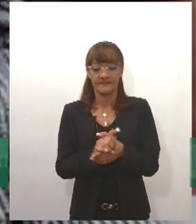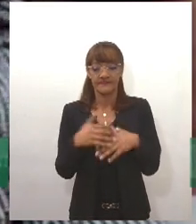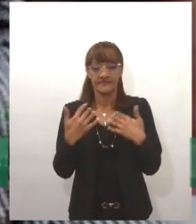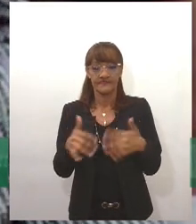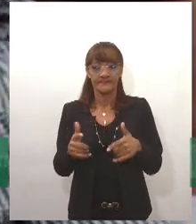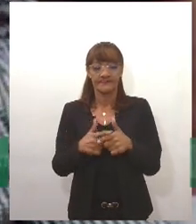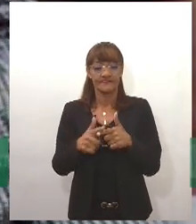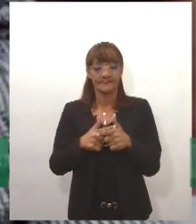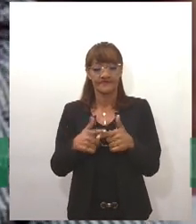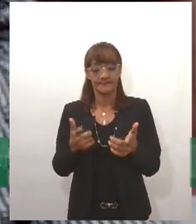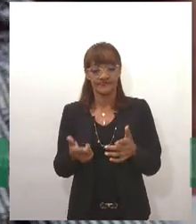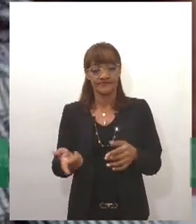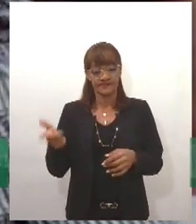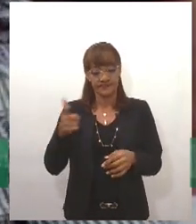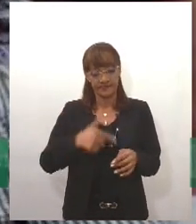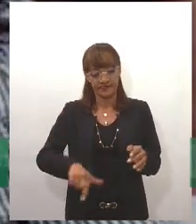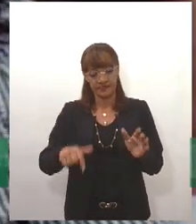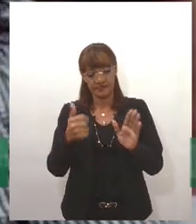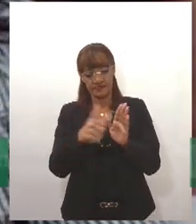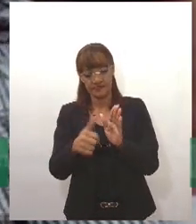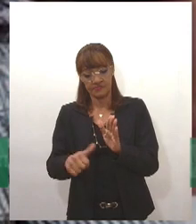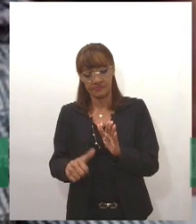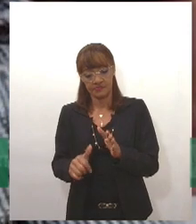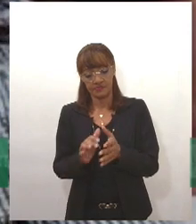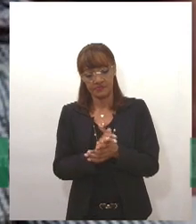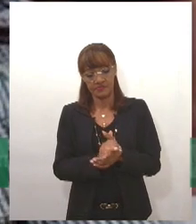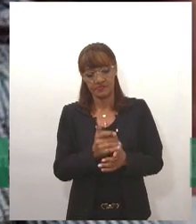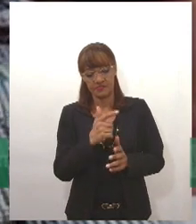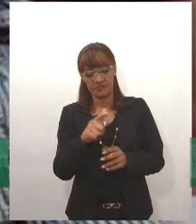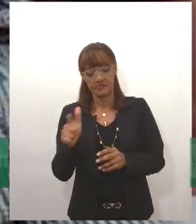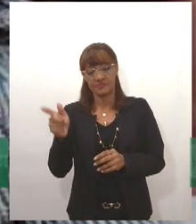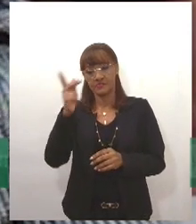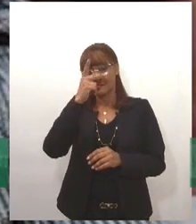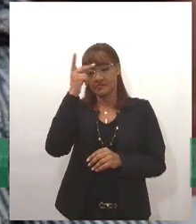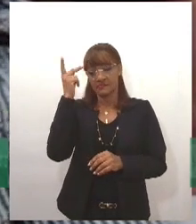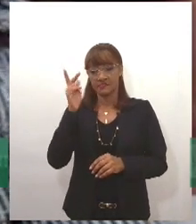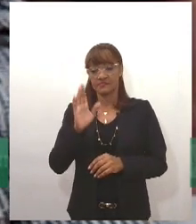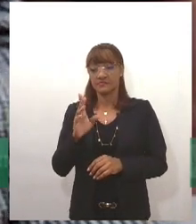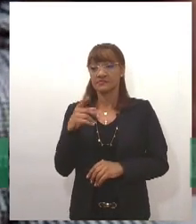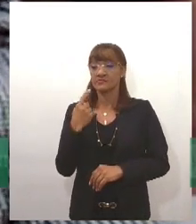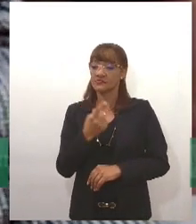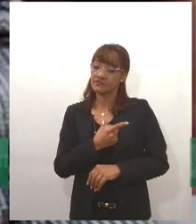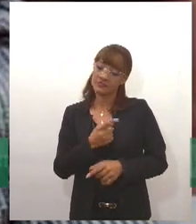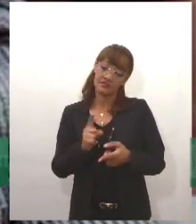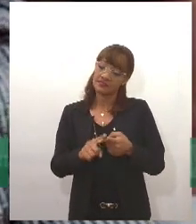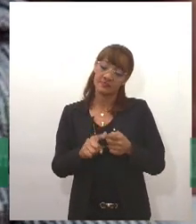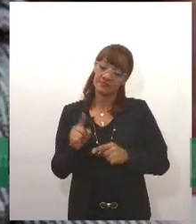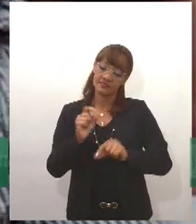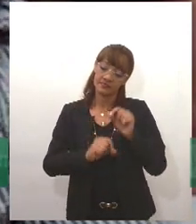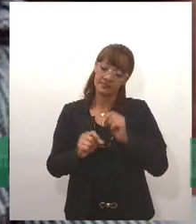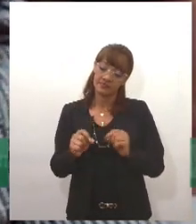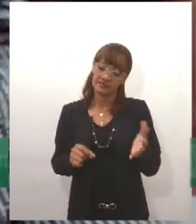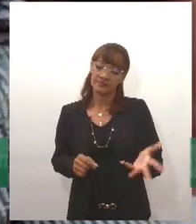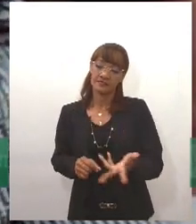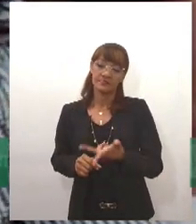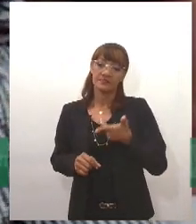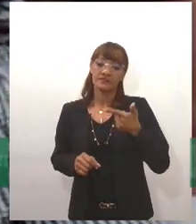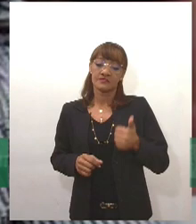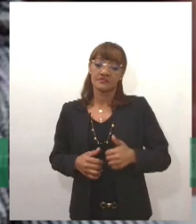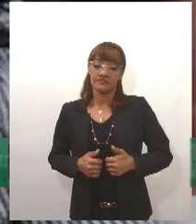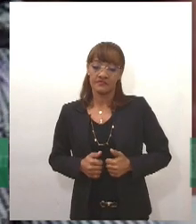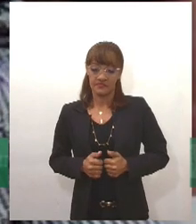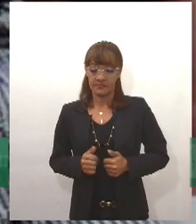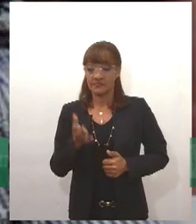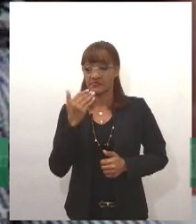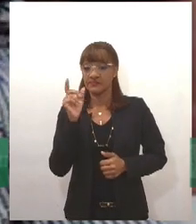reavaliação e as pessoas os contribuintes Todos Nós pensamos também na forma como a gente tá consumindo trazer realmente ali